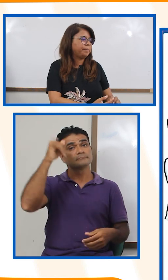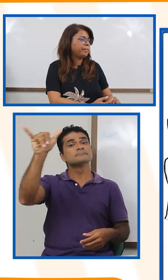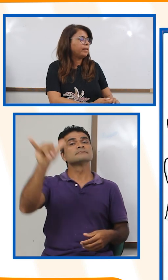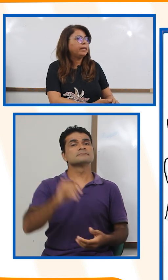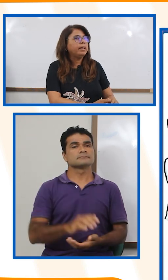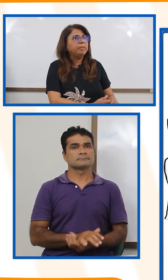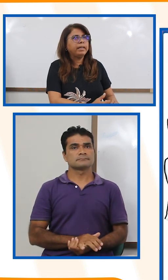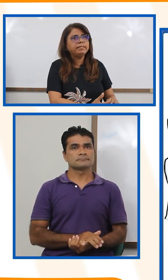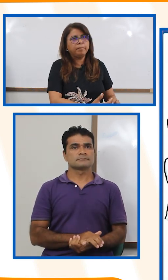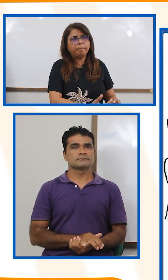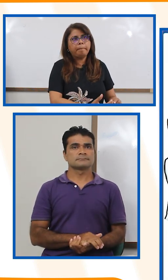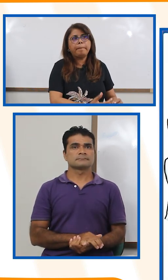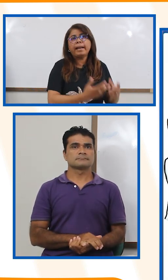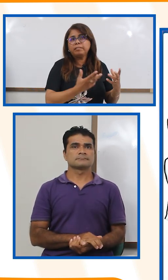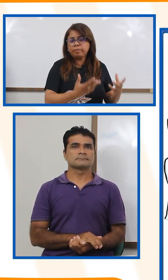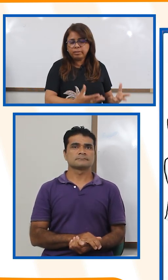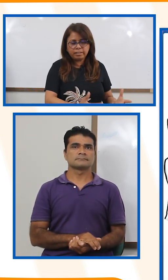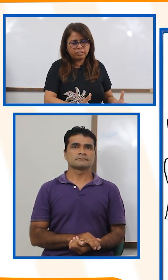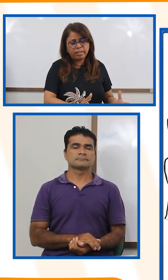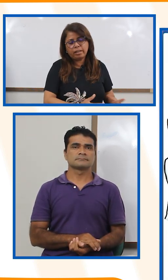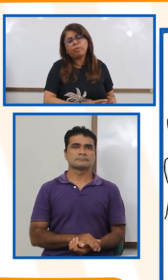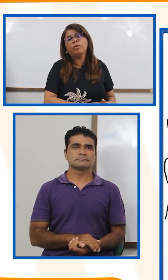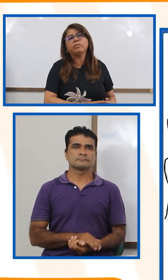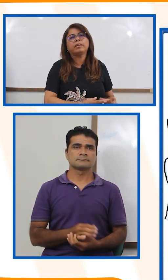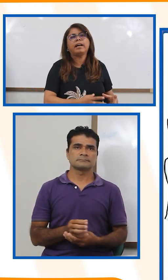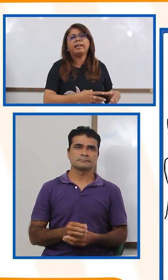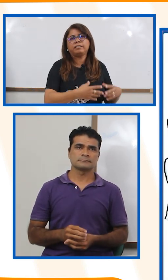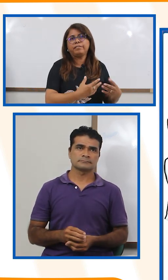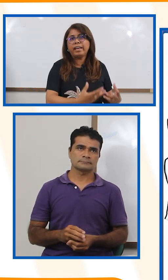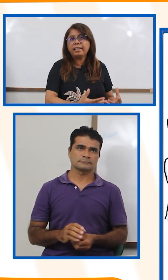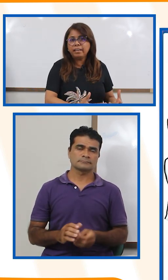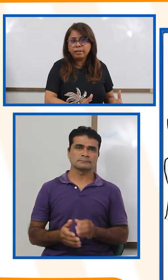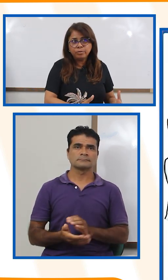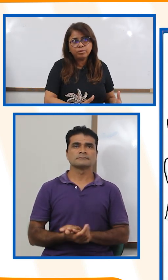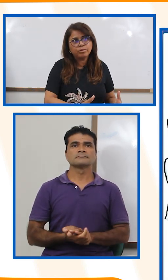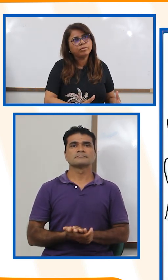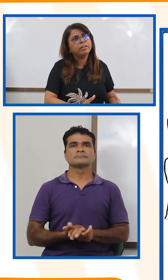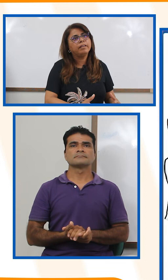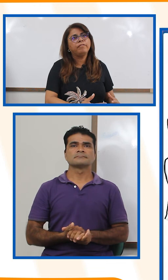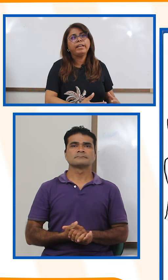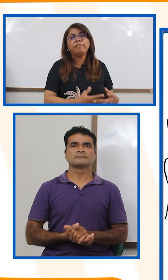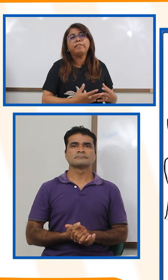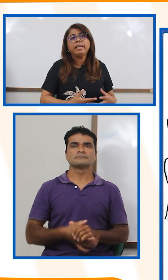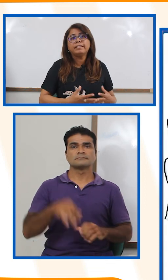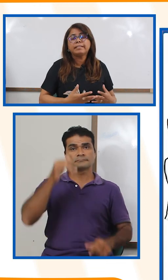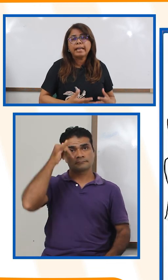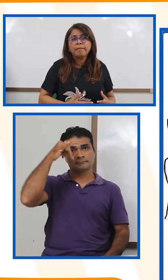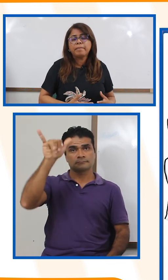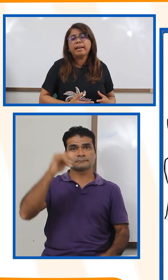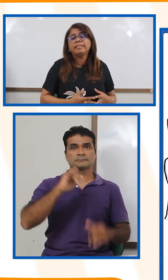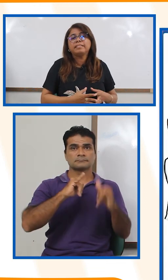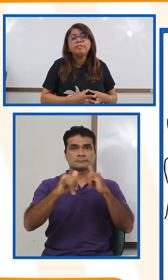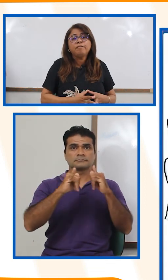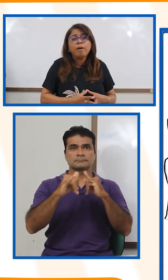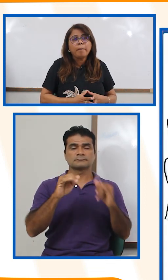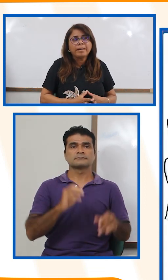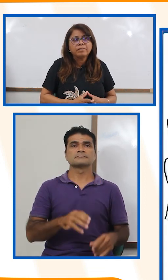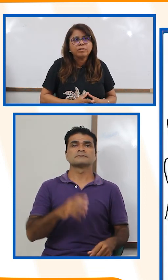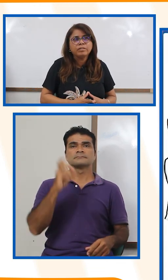aqui. Por exemplo, para se proteger contra as fake news, verifique sempre